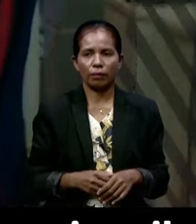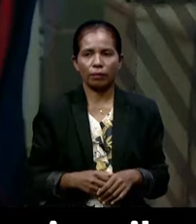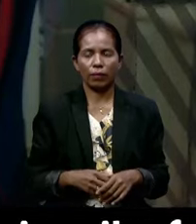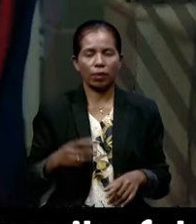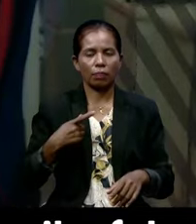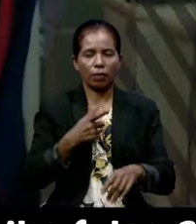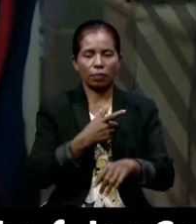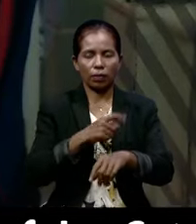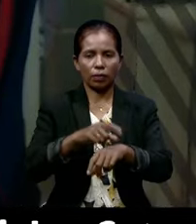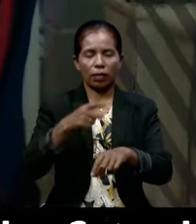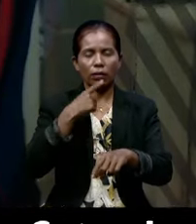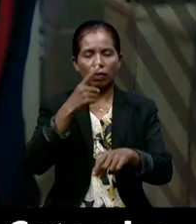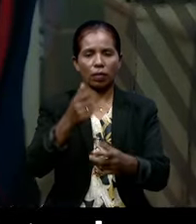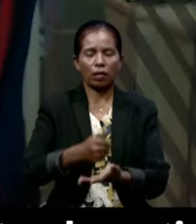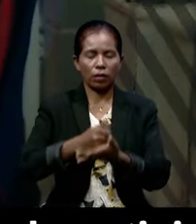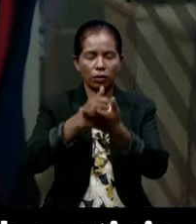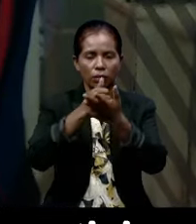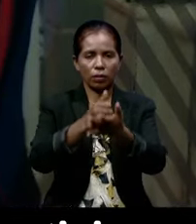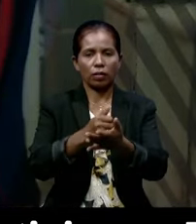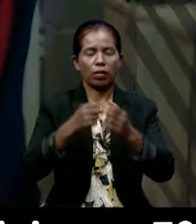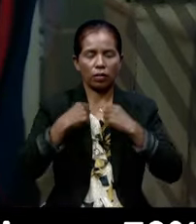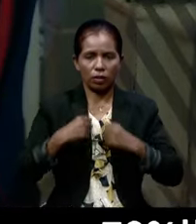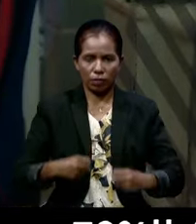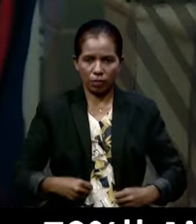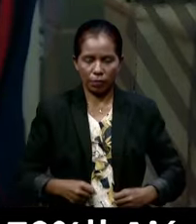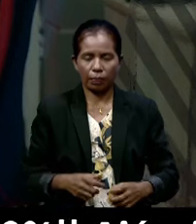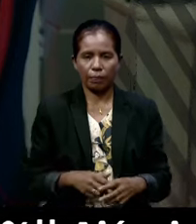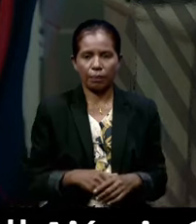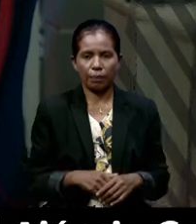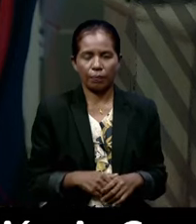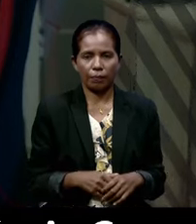Parlamento Nacional lamenta o atendimento pessoal à saúde.